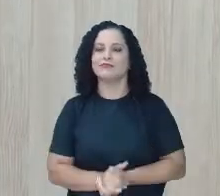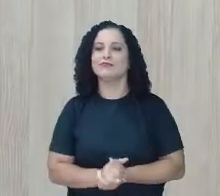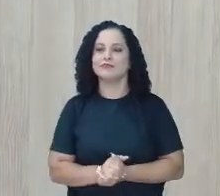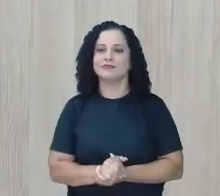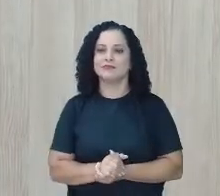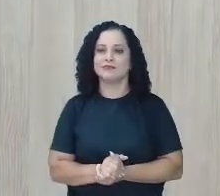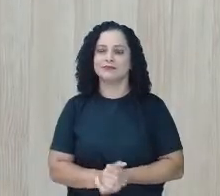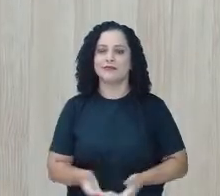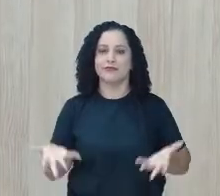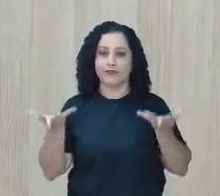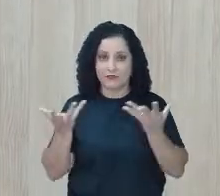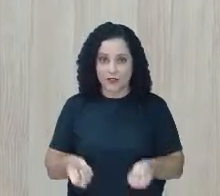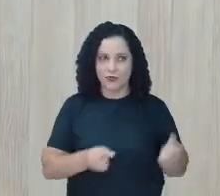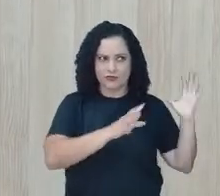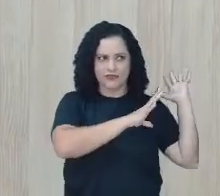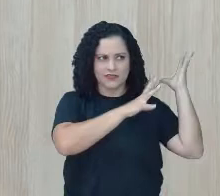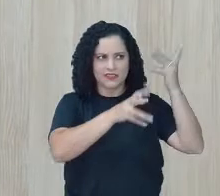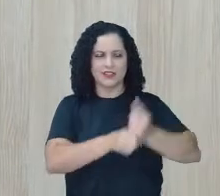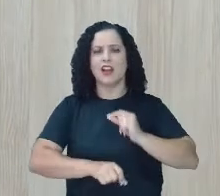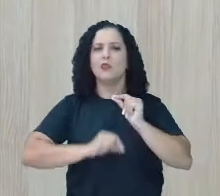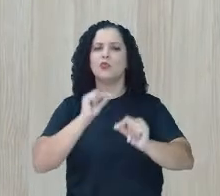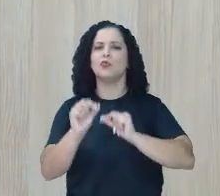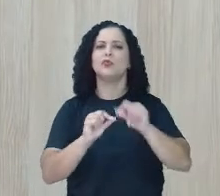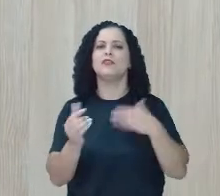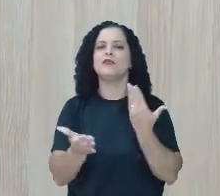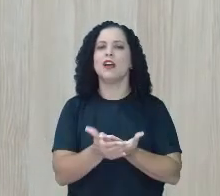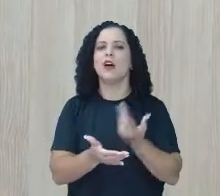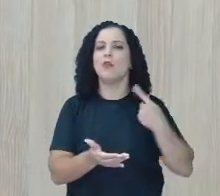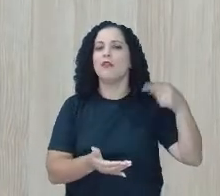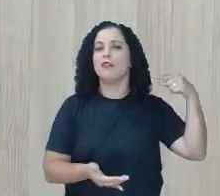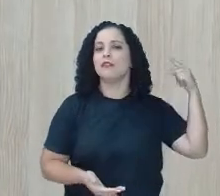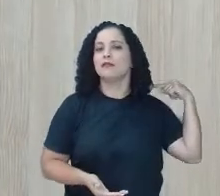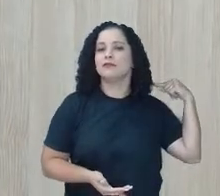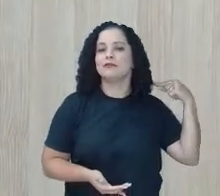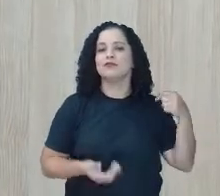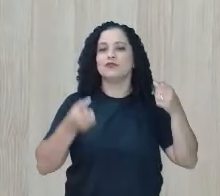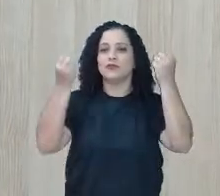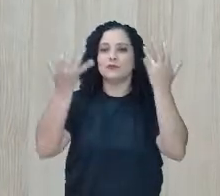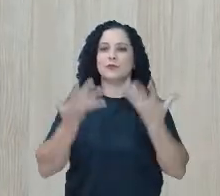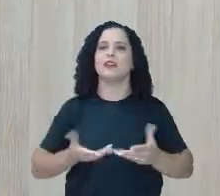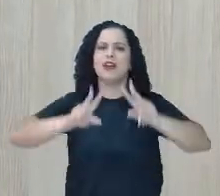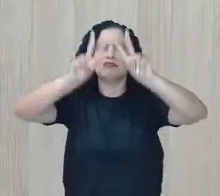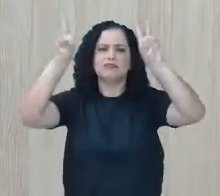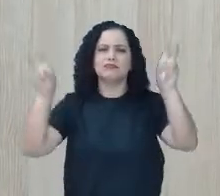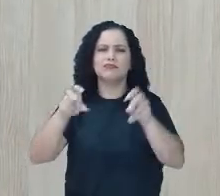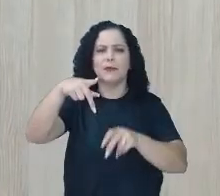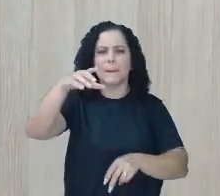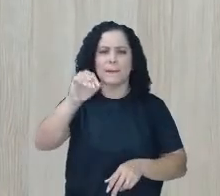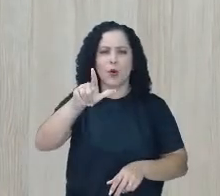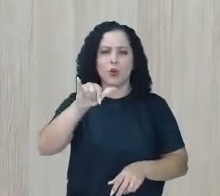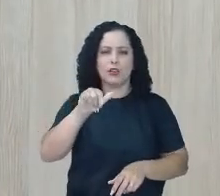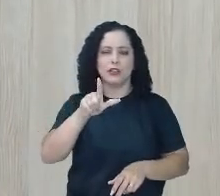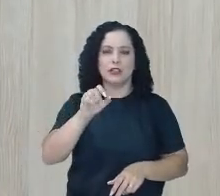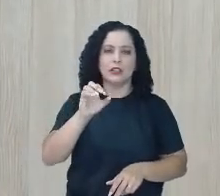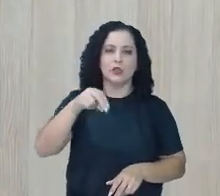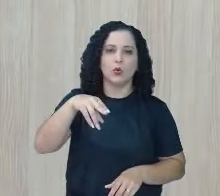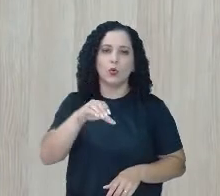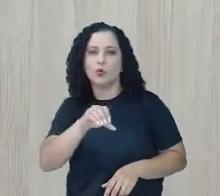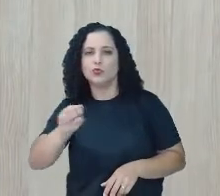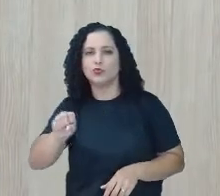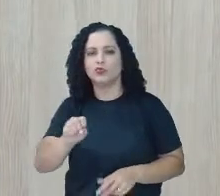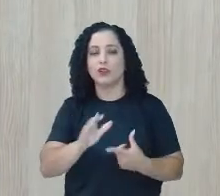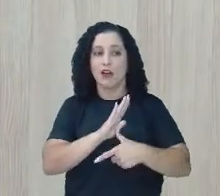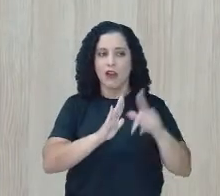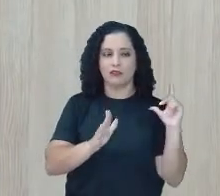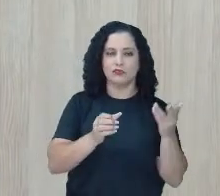Então, vamos revisar o que foi que a gente viu na aula anterior, falando um pouquinho sobre essa ideia de polígonos. A gente viu inicialmente a definição,